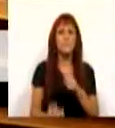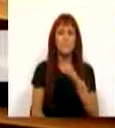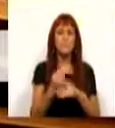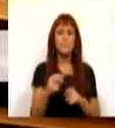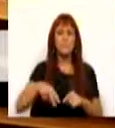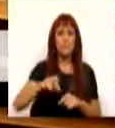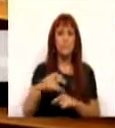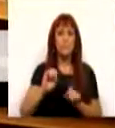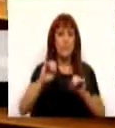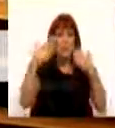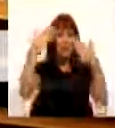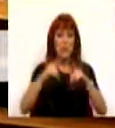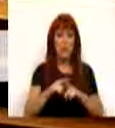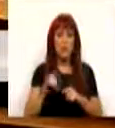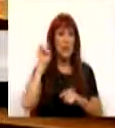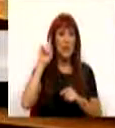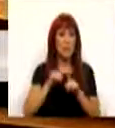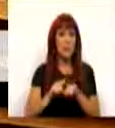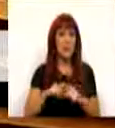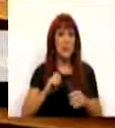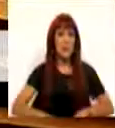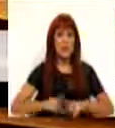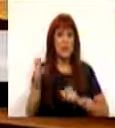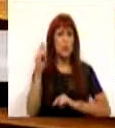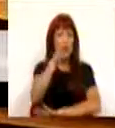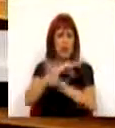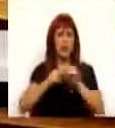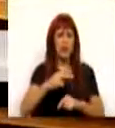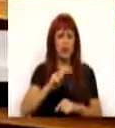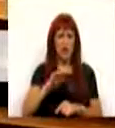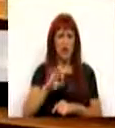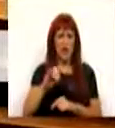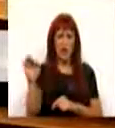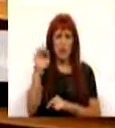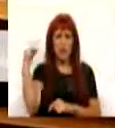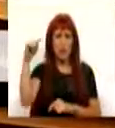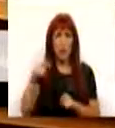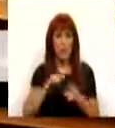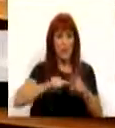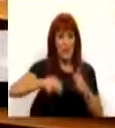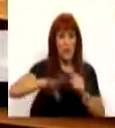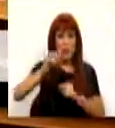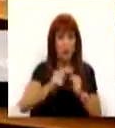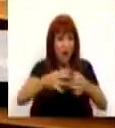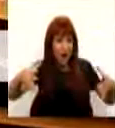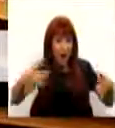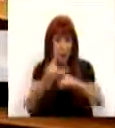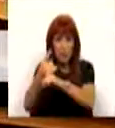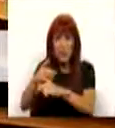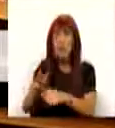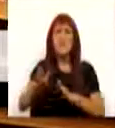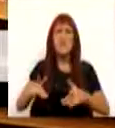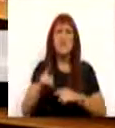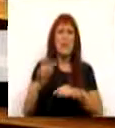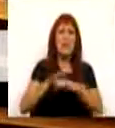membro de primeira linha dos principais desenvolvimentos da União Europeia, Schengen, Moeda Única, Tratado de Lisboa, alargamentos, deve ser